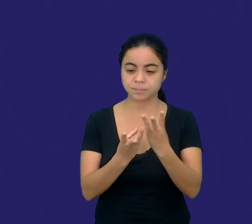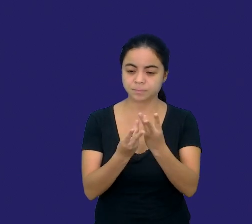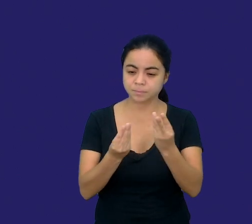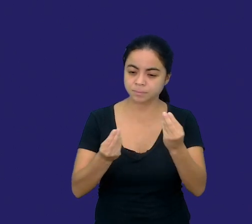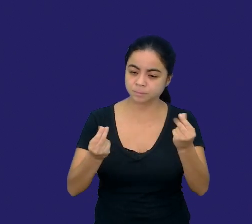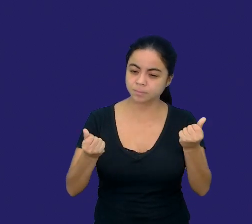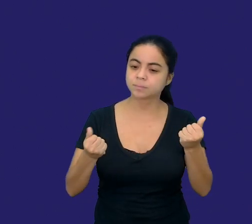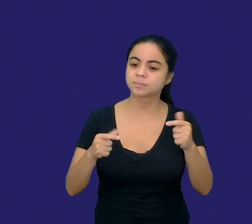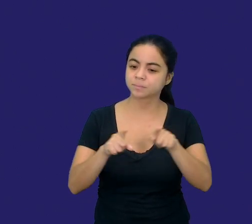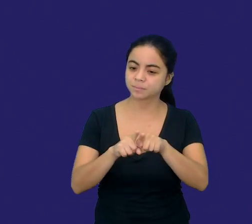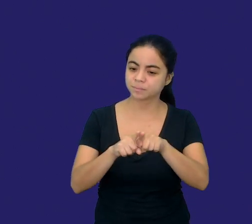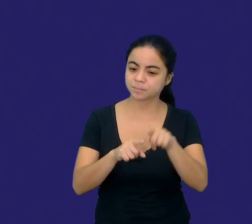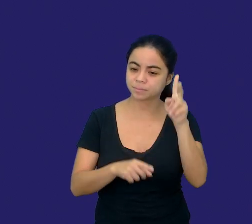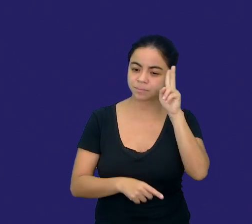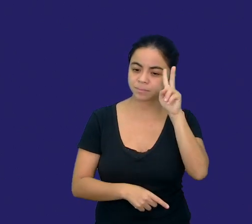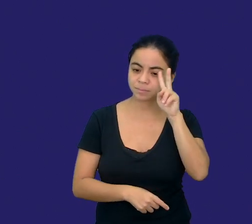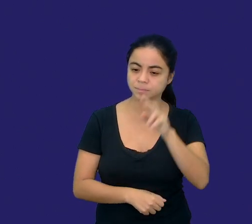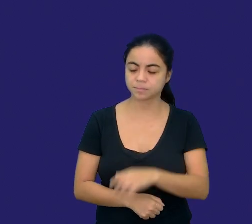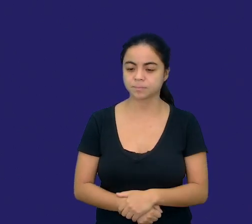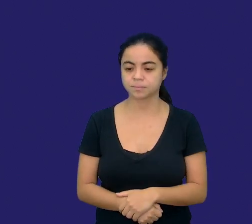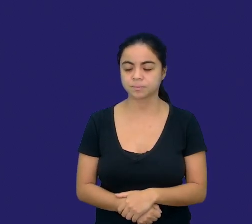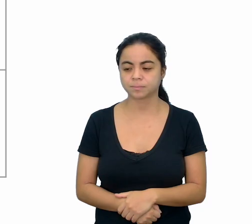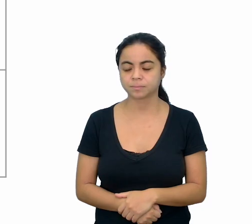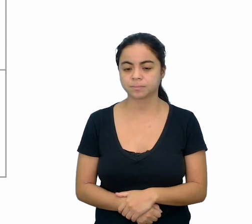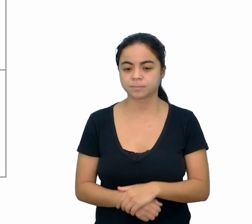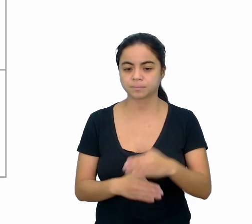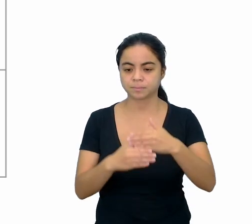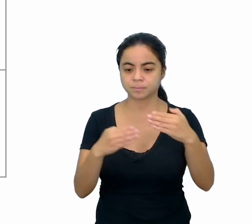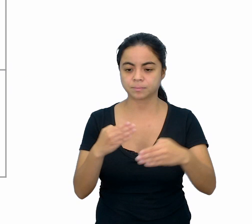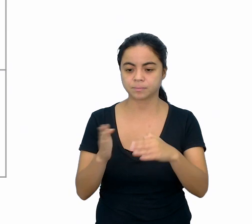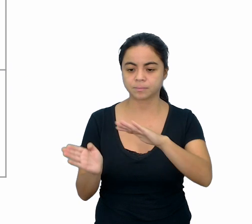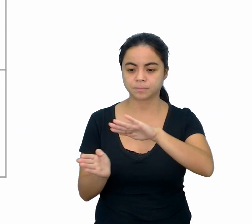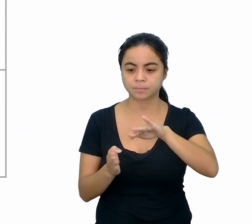desse acervo, ok? No próximo slide,